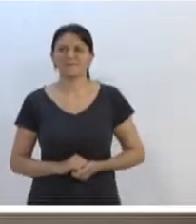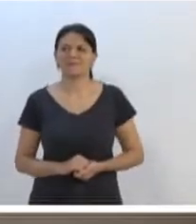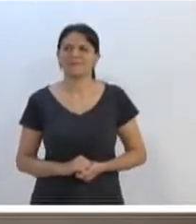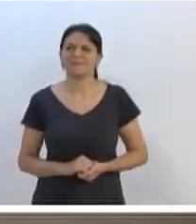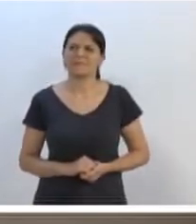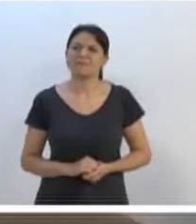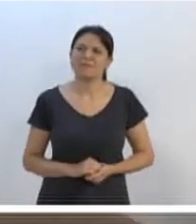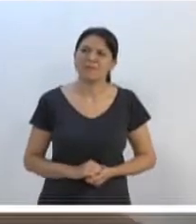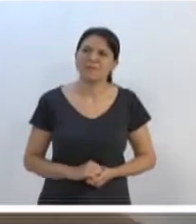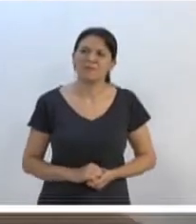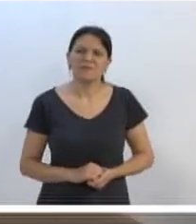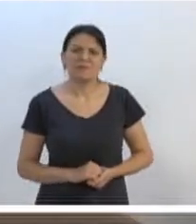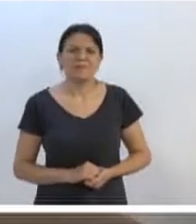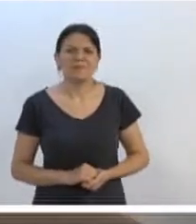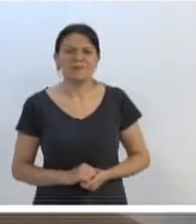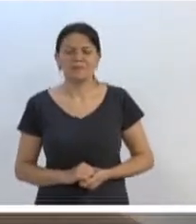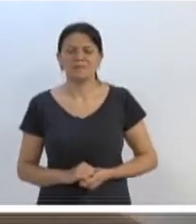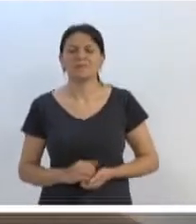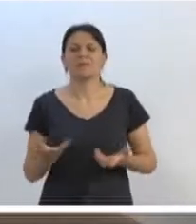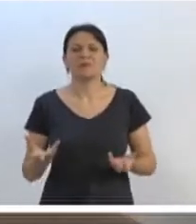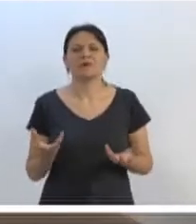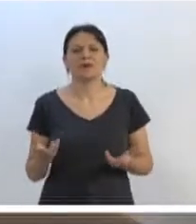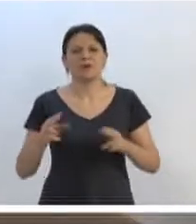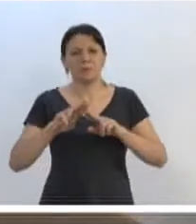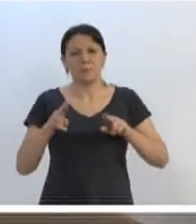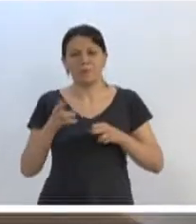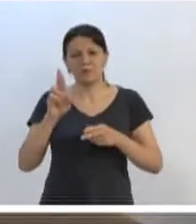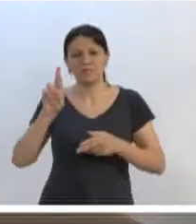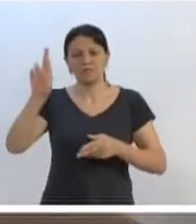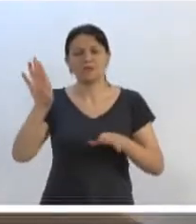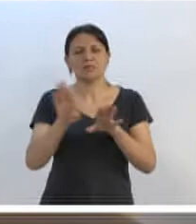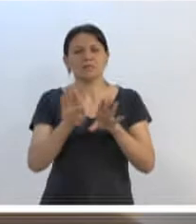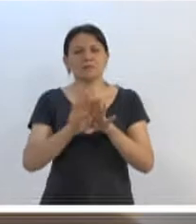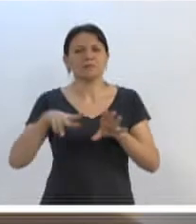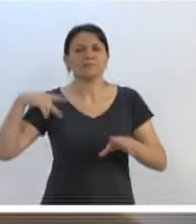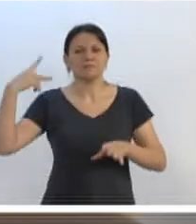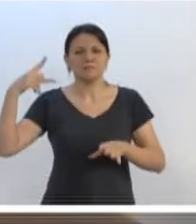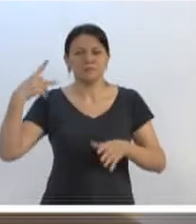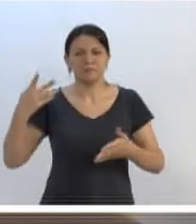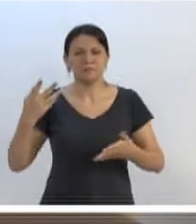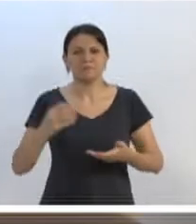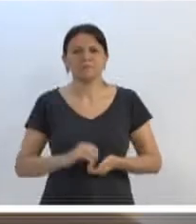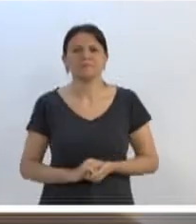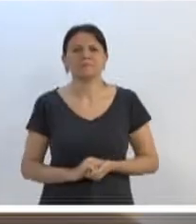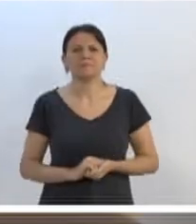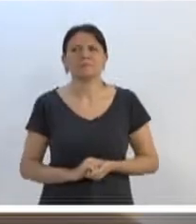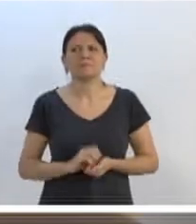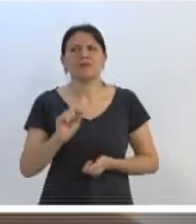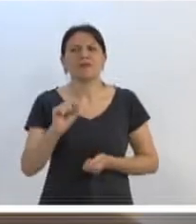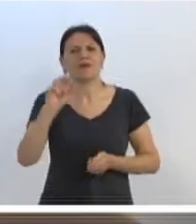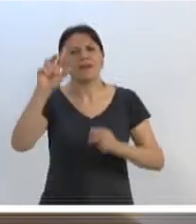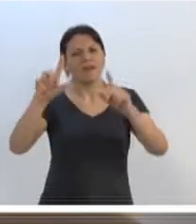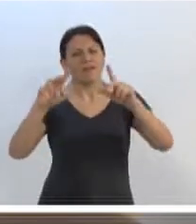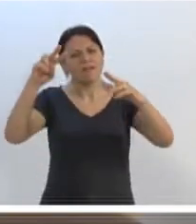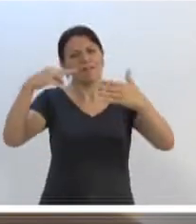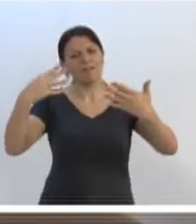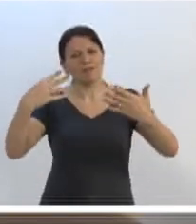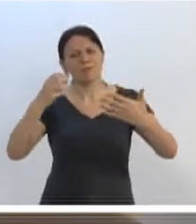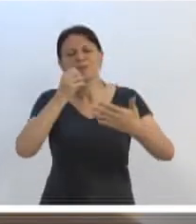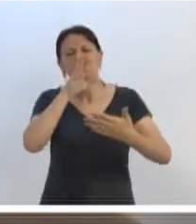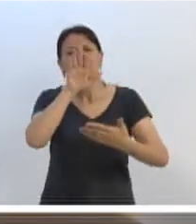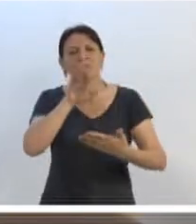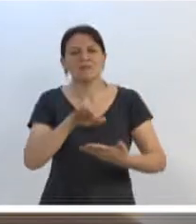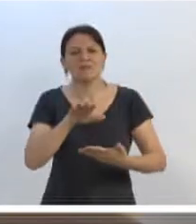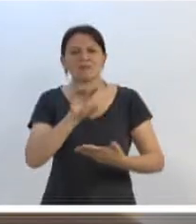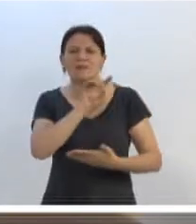Quero cumprimentar nossa mesa diretora, senhores vereadores, que assistem esse plenário, que assistem em casa, uma boa tarde. Primeiro, eu queria dizer a